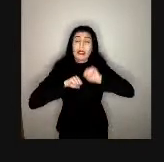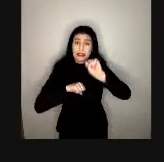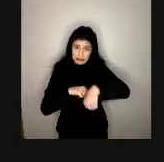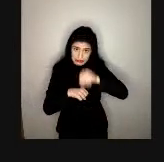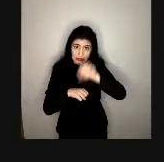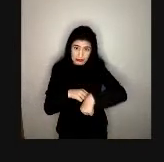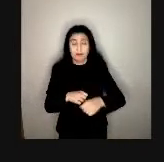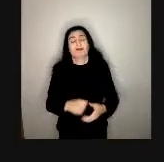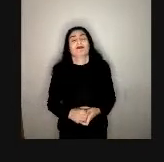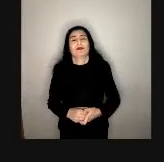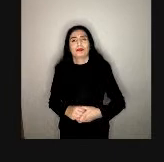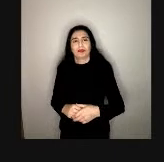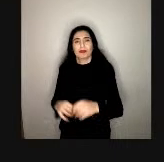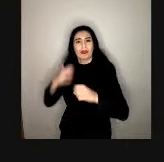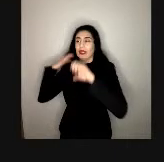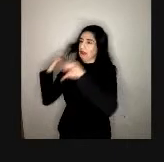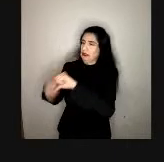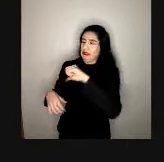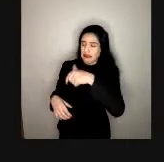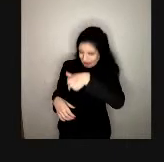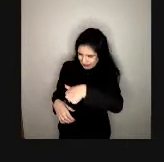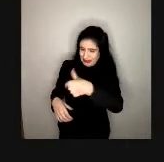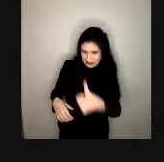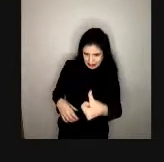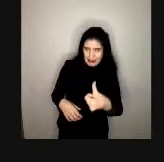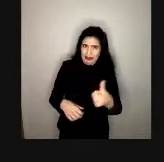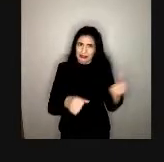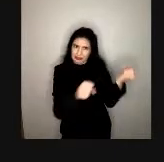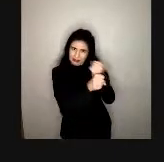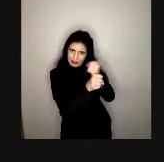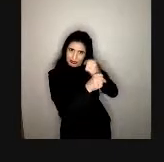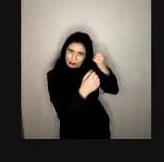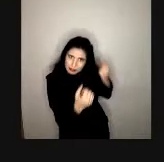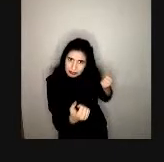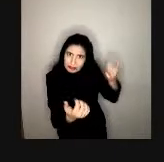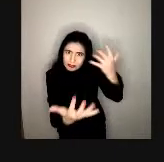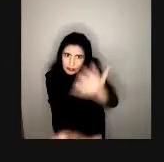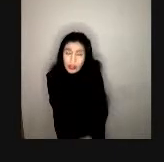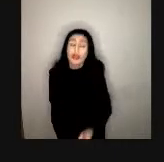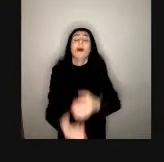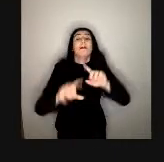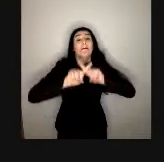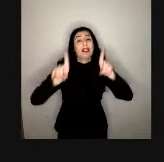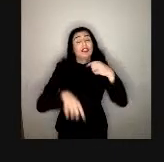daqueles 66 mil novos casos todos os anos, mais ou menos uns 2 mil casos